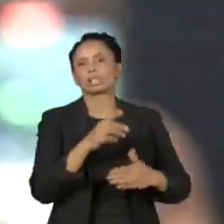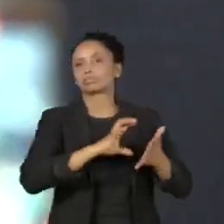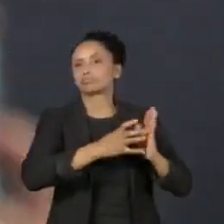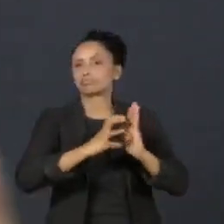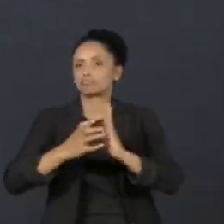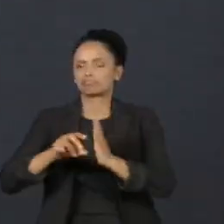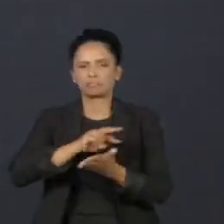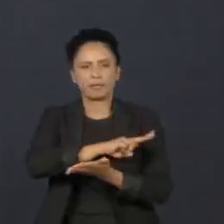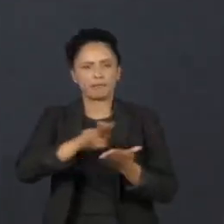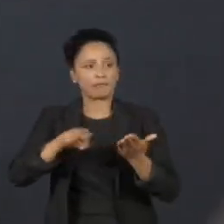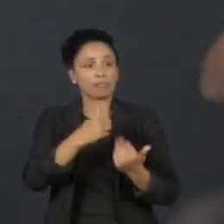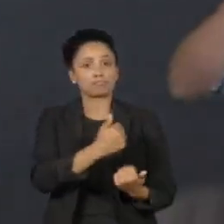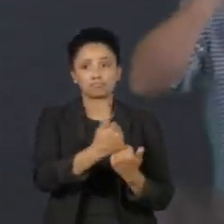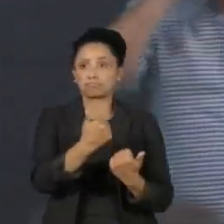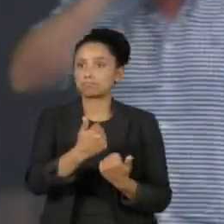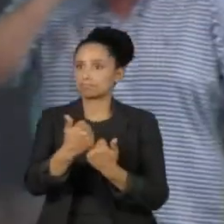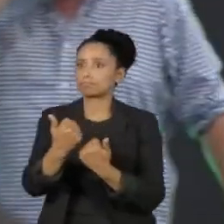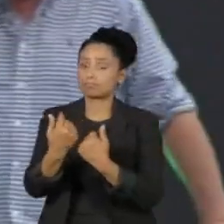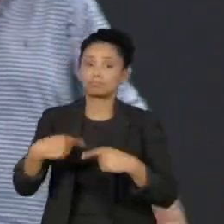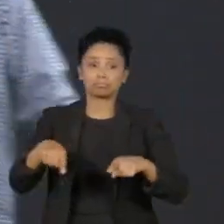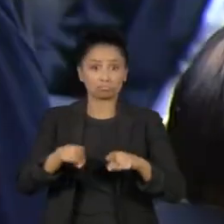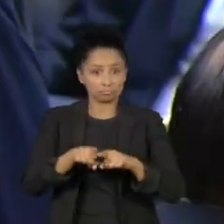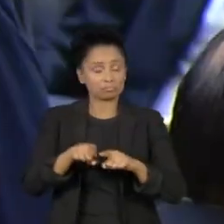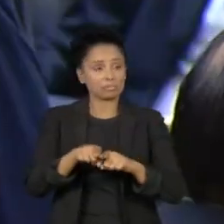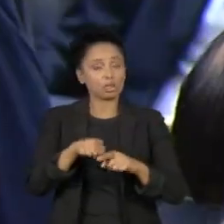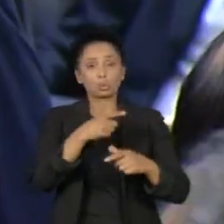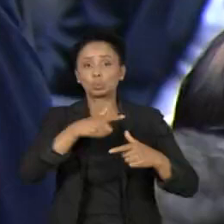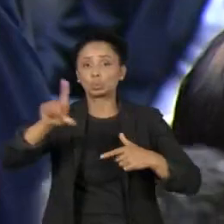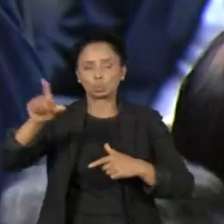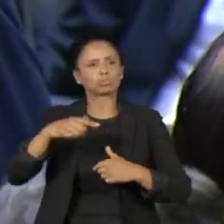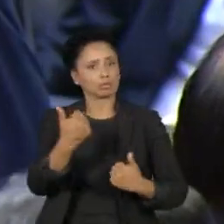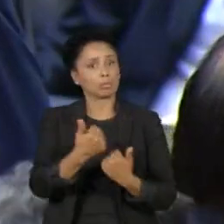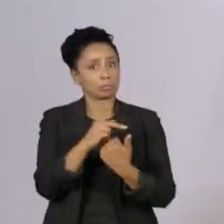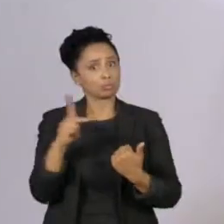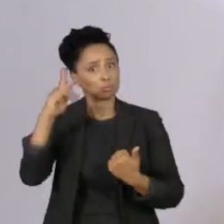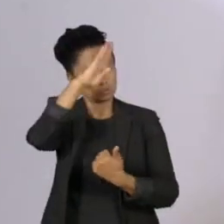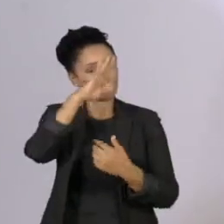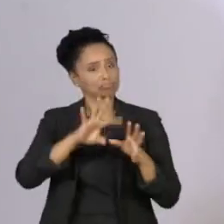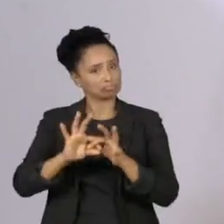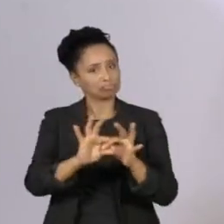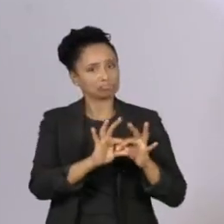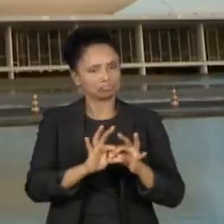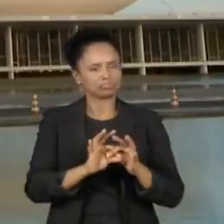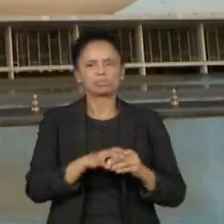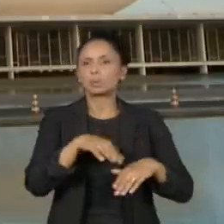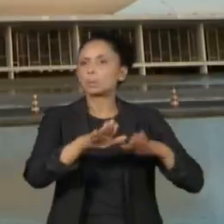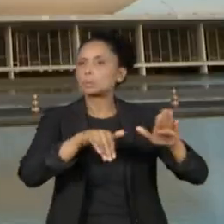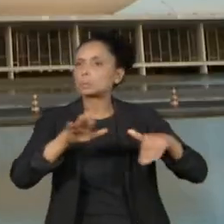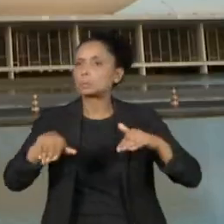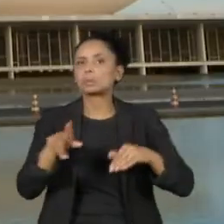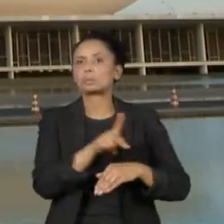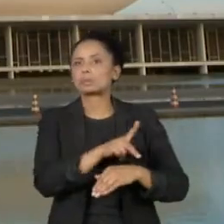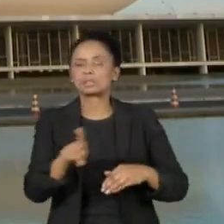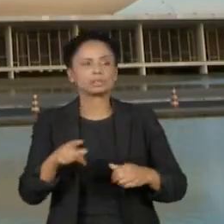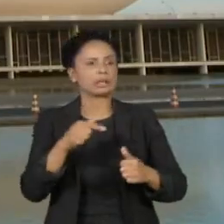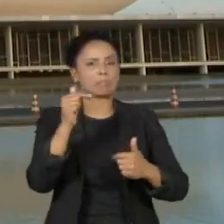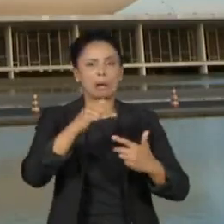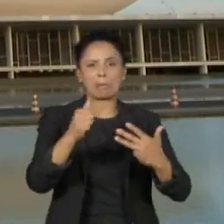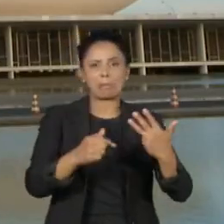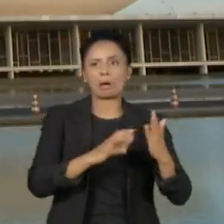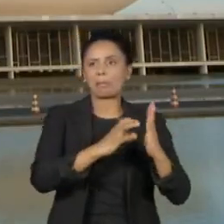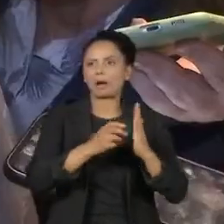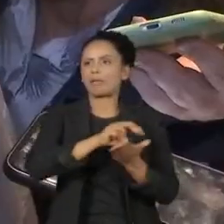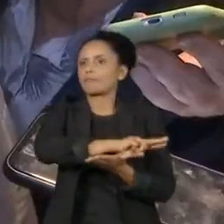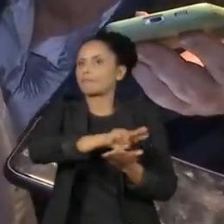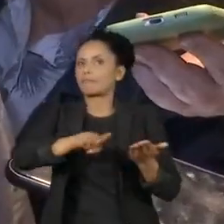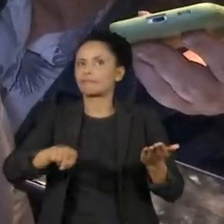aqueles que apoiaram o candidato derrotado, Jair Bolsonaro. Vou procurar o presidente Baleia, o presidente Kassab, procurar presidentes de outros partidos